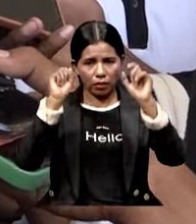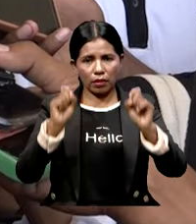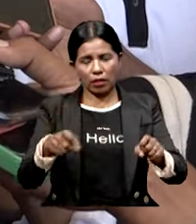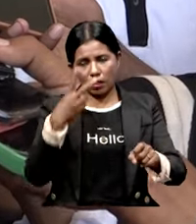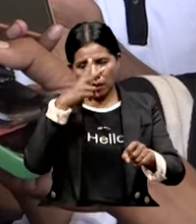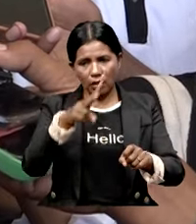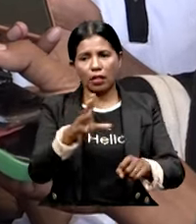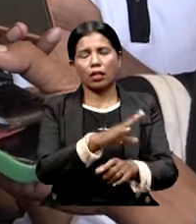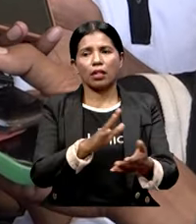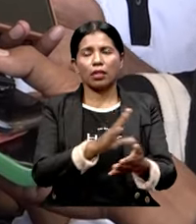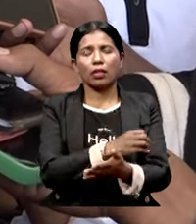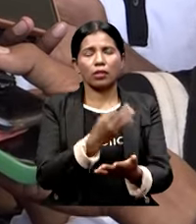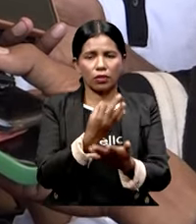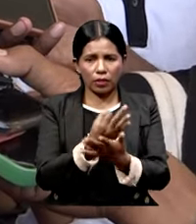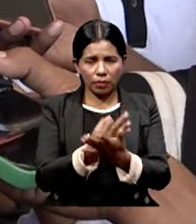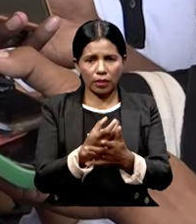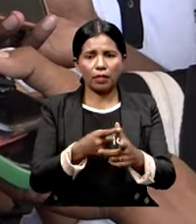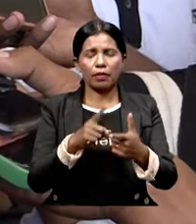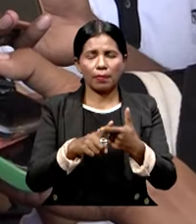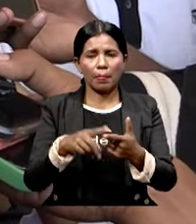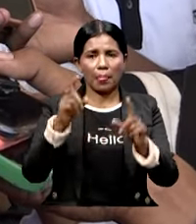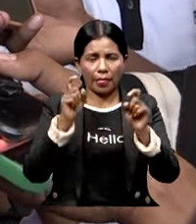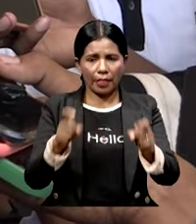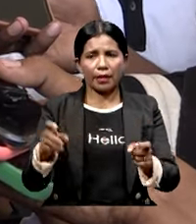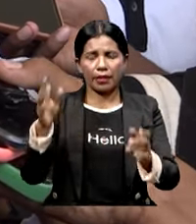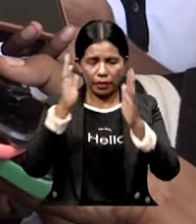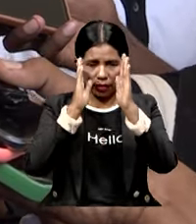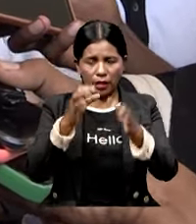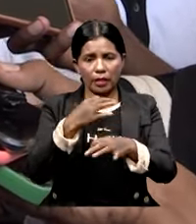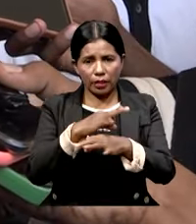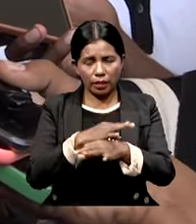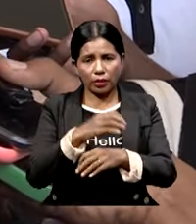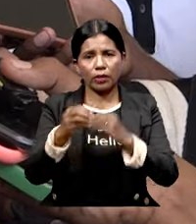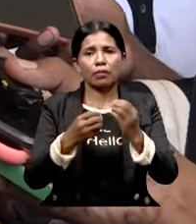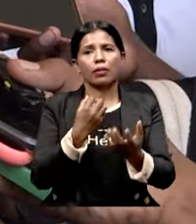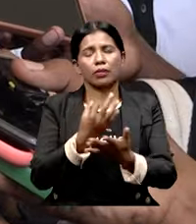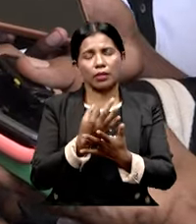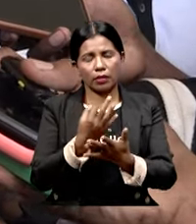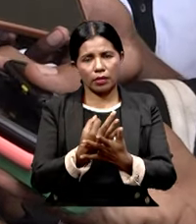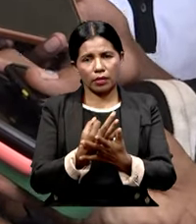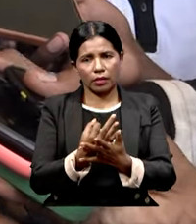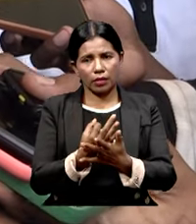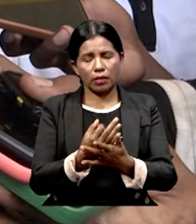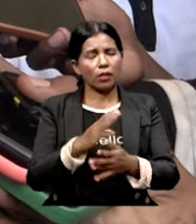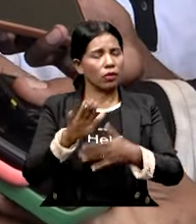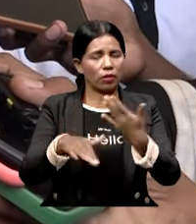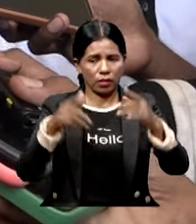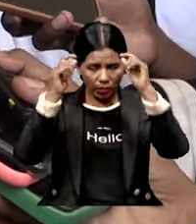um. Orçamento não é para a saída. A dia escola será, e a Timor